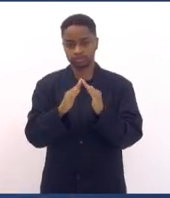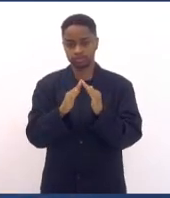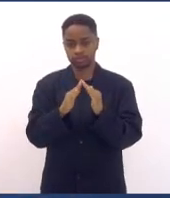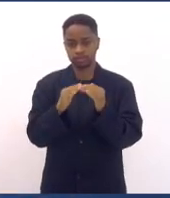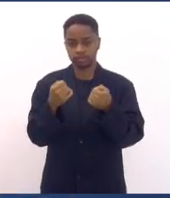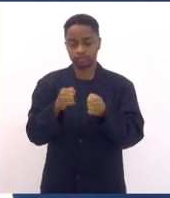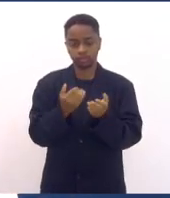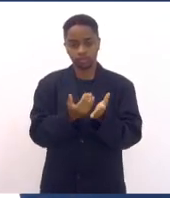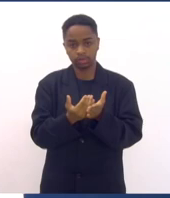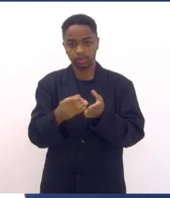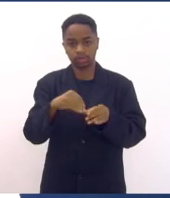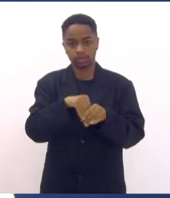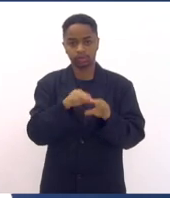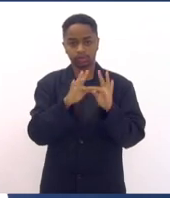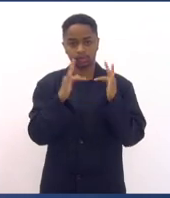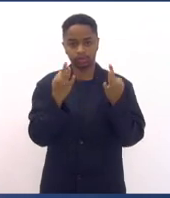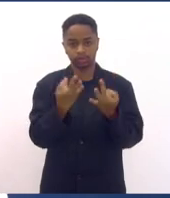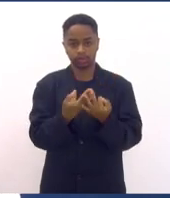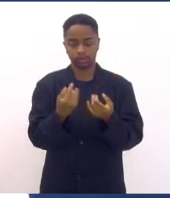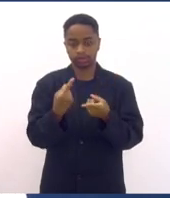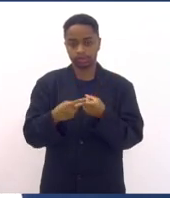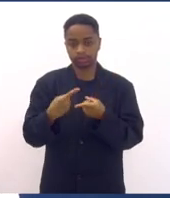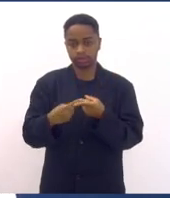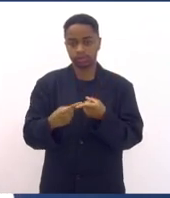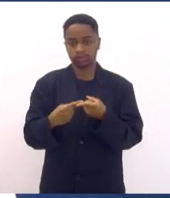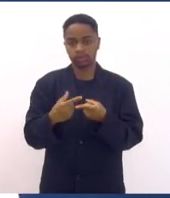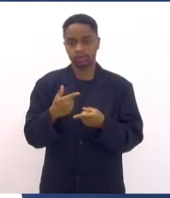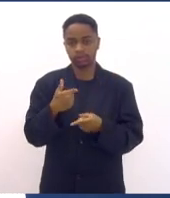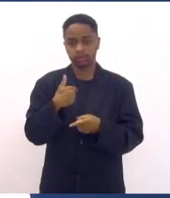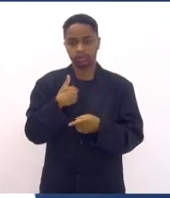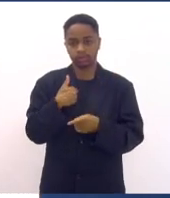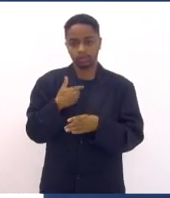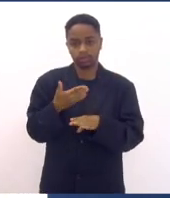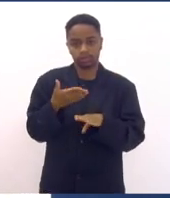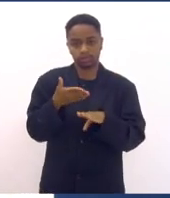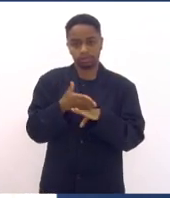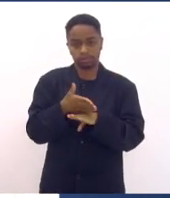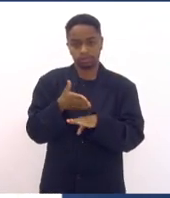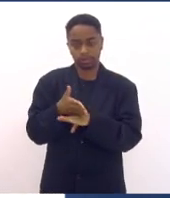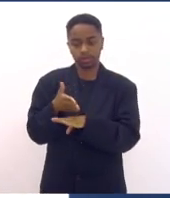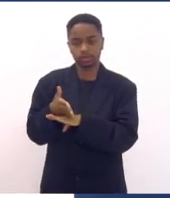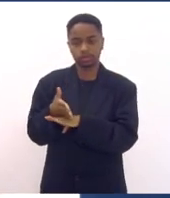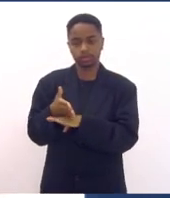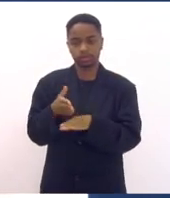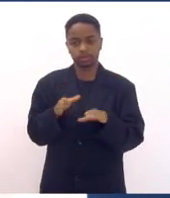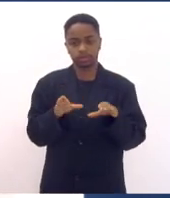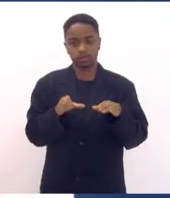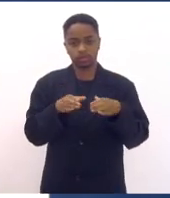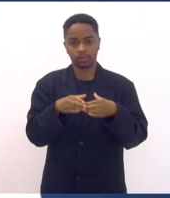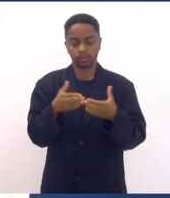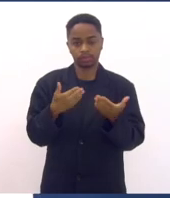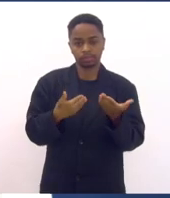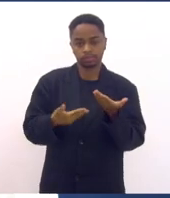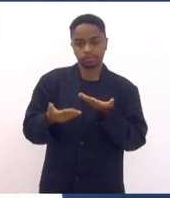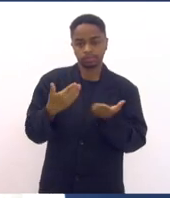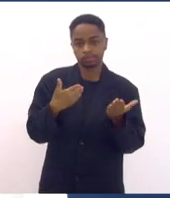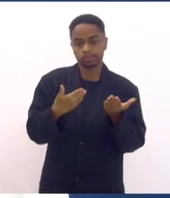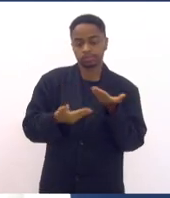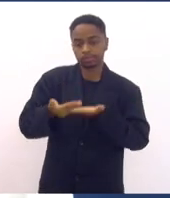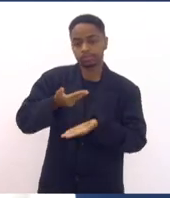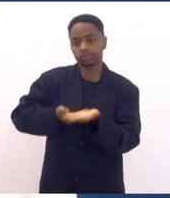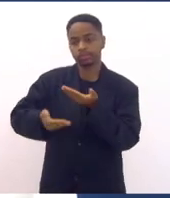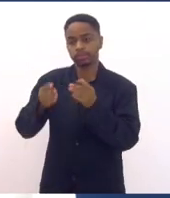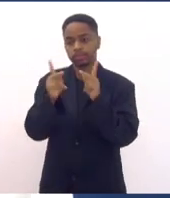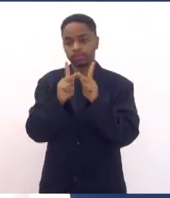família eu faço parte ah desse grupo de diálogo e paz fundado